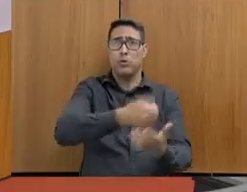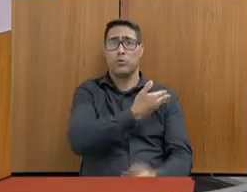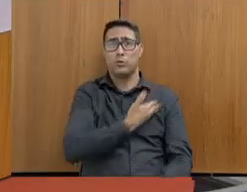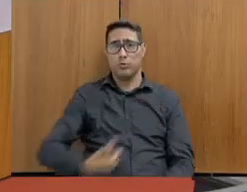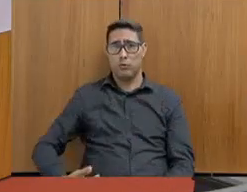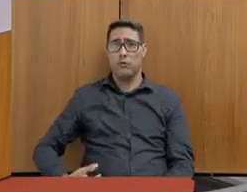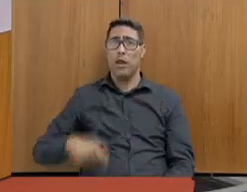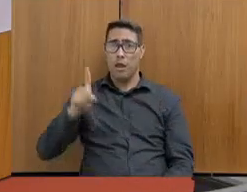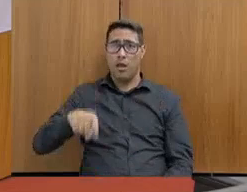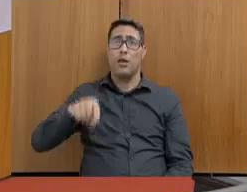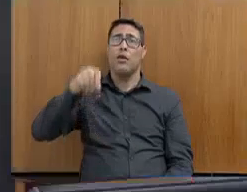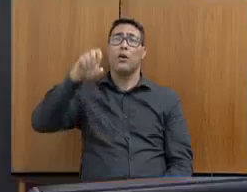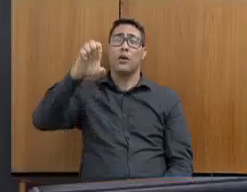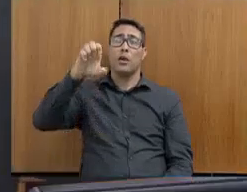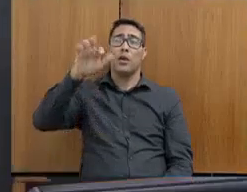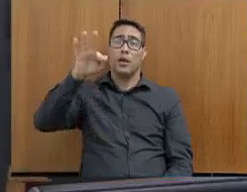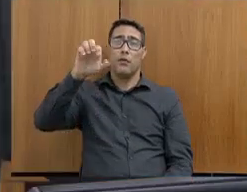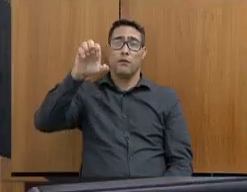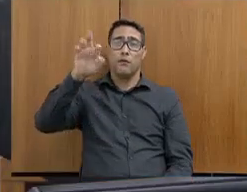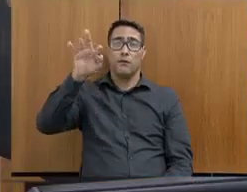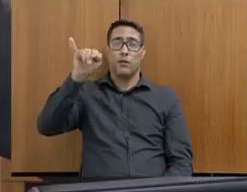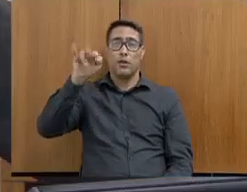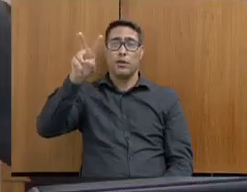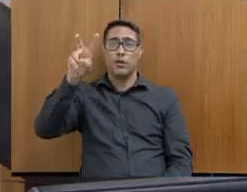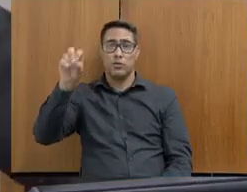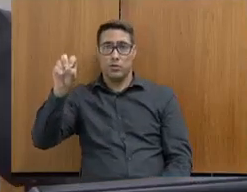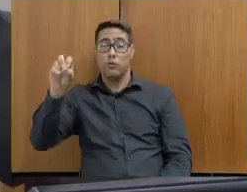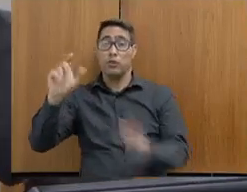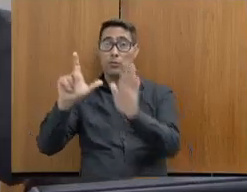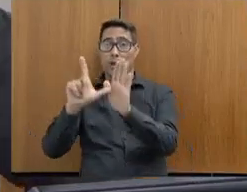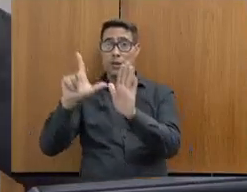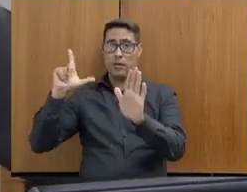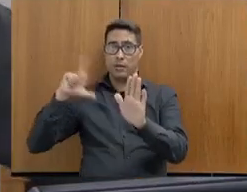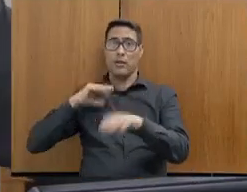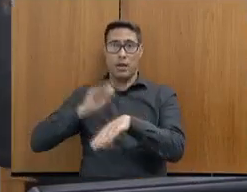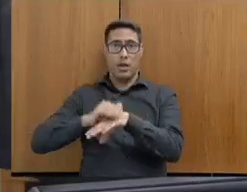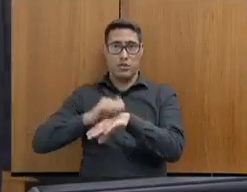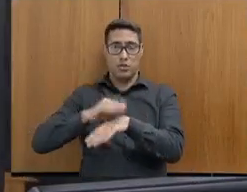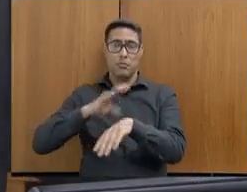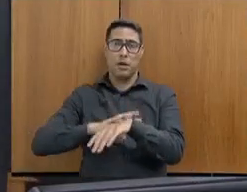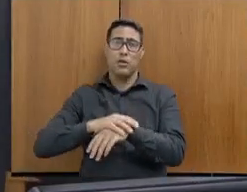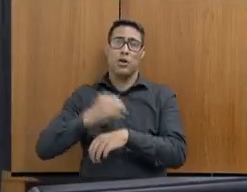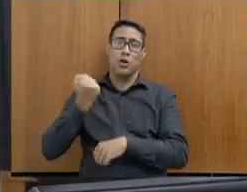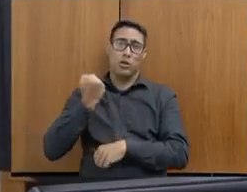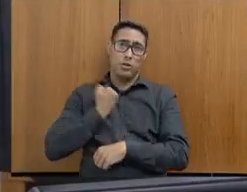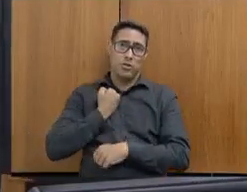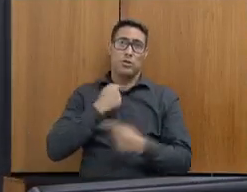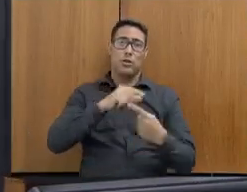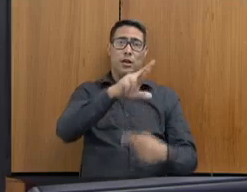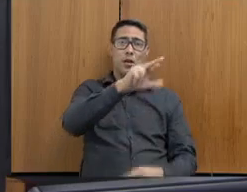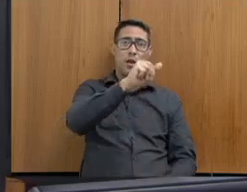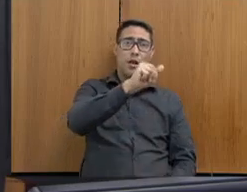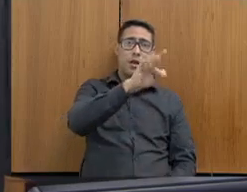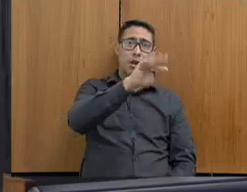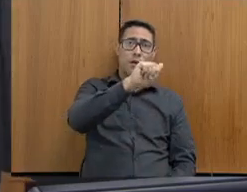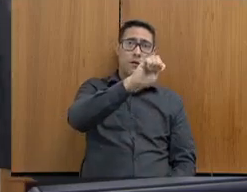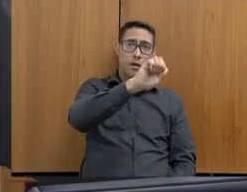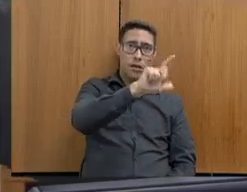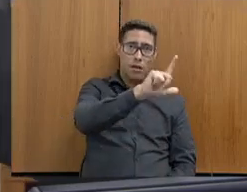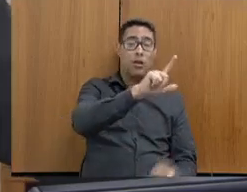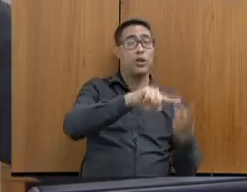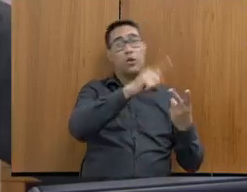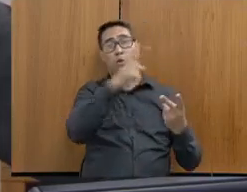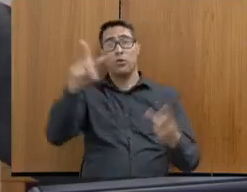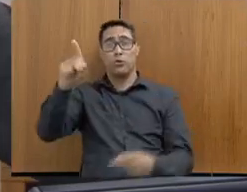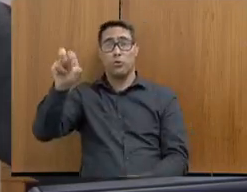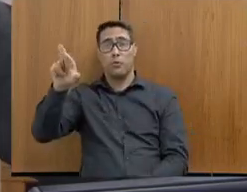então antecede o suicídio da Rafaela e do perito que suicidou lá na cidade onde o governador é